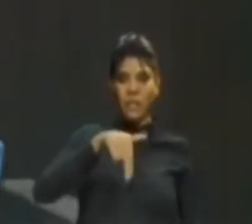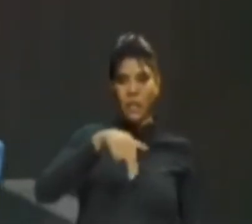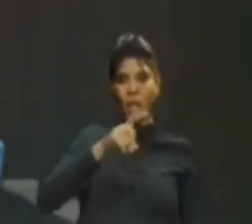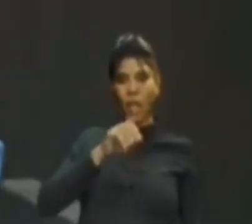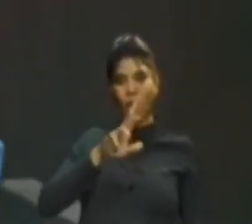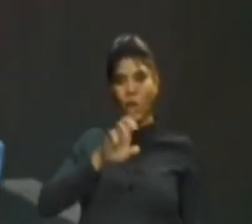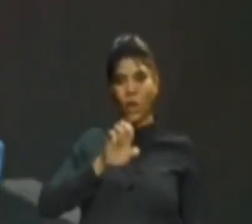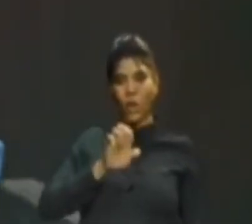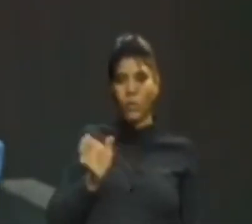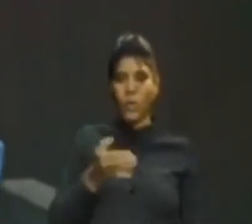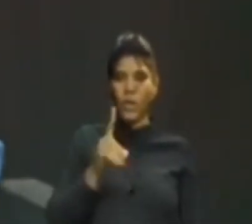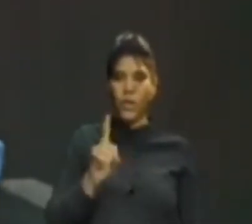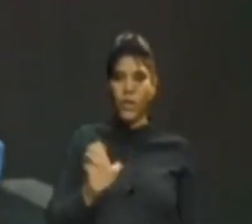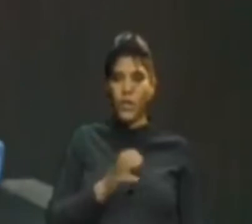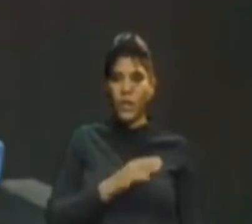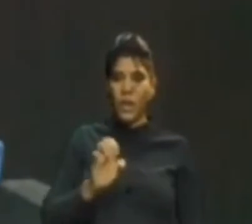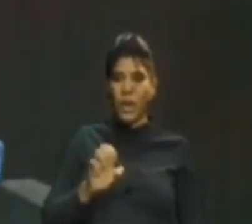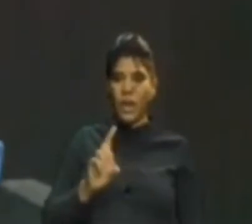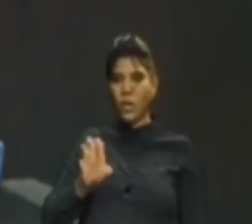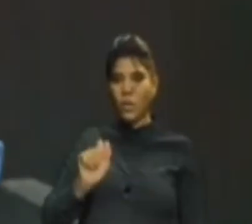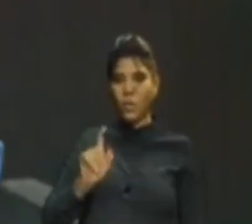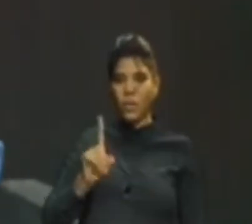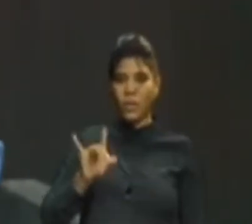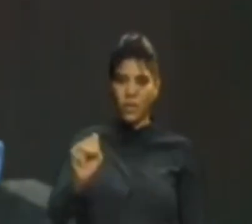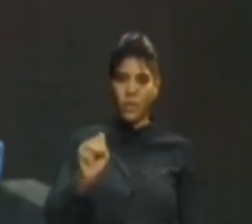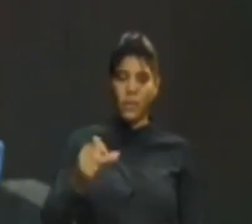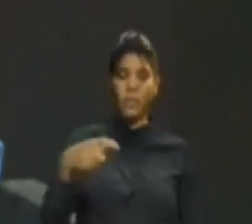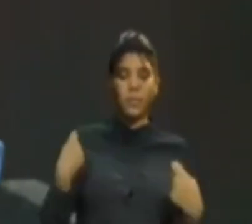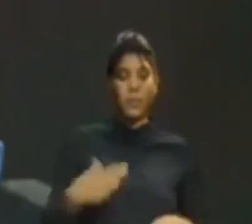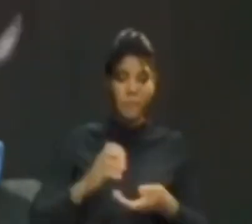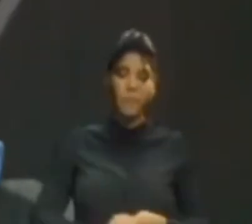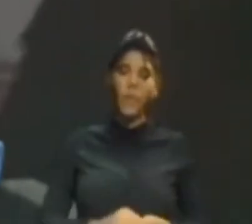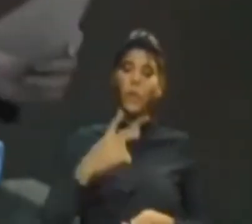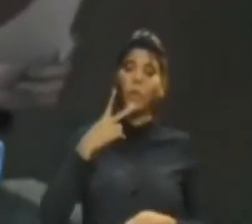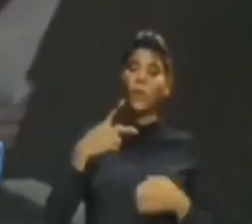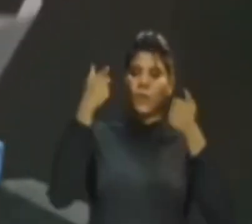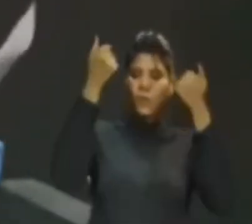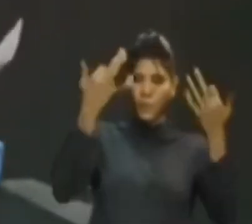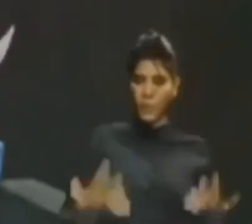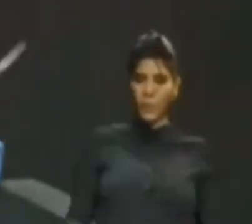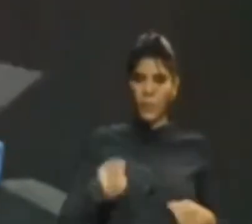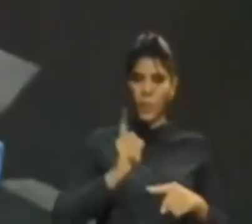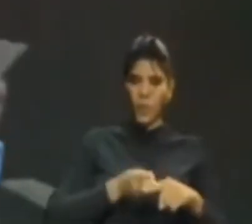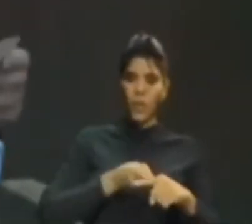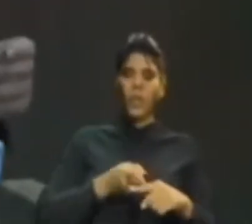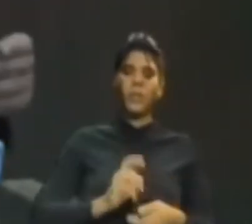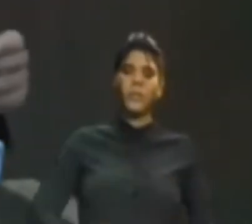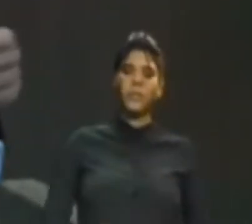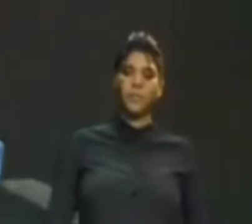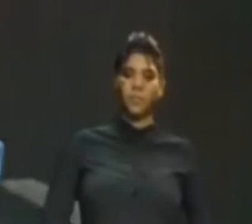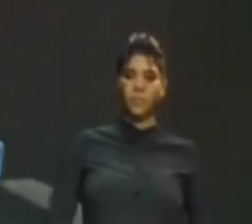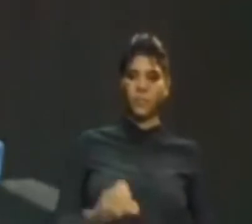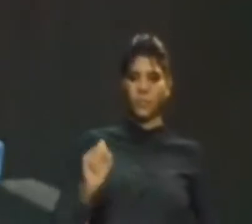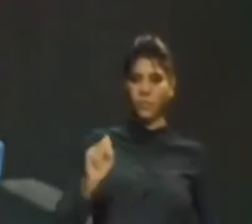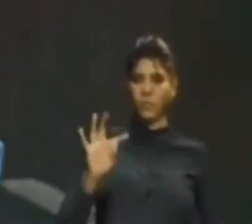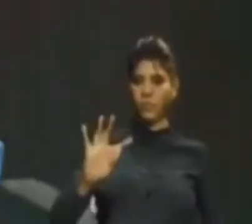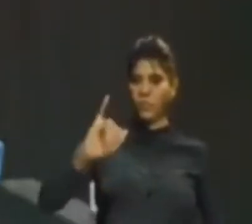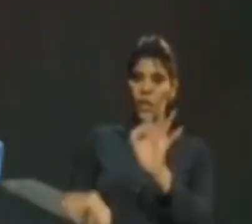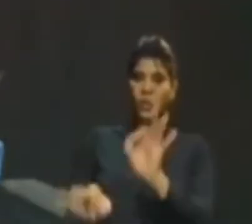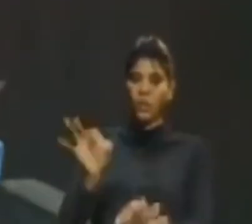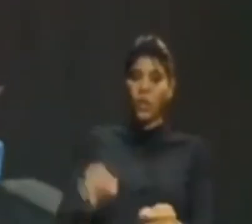carece pesquisa e demanda terapias outra colocando isso porque a segunda turma do STJ tá